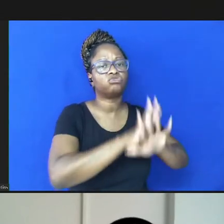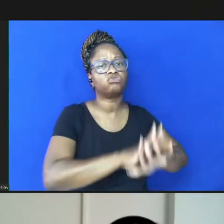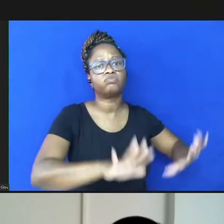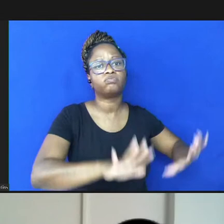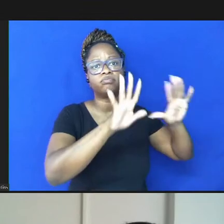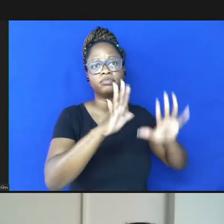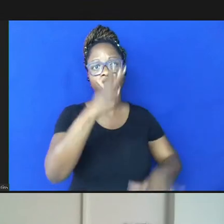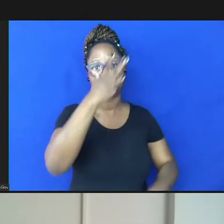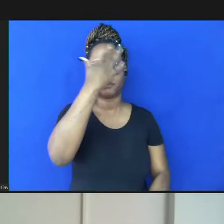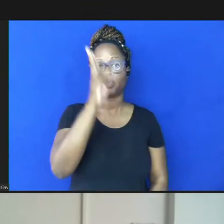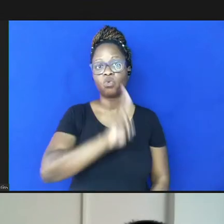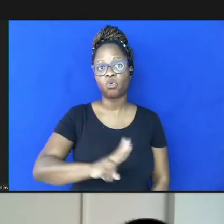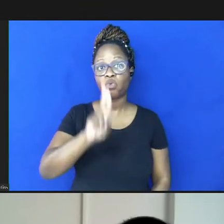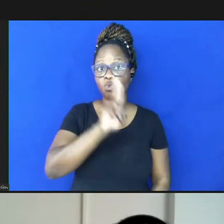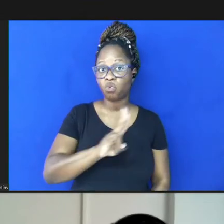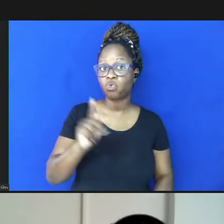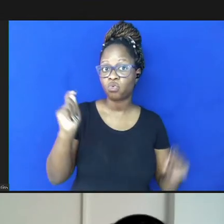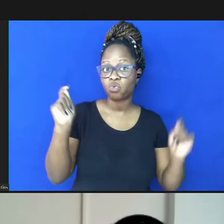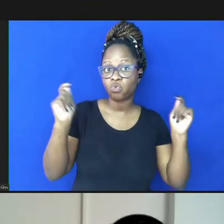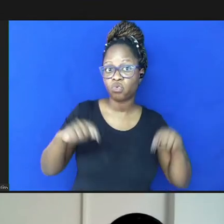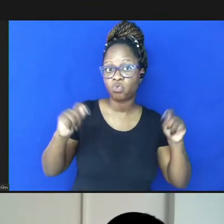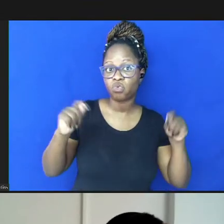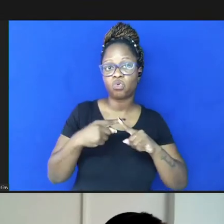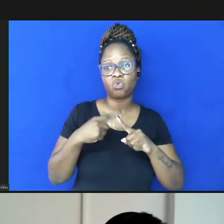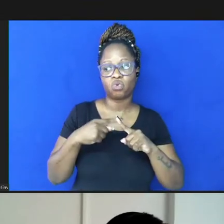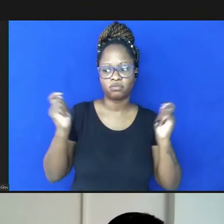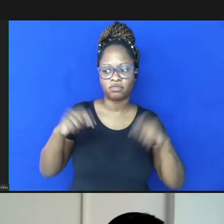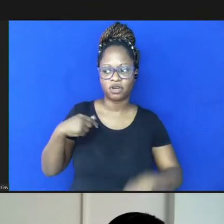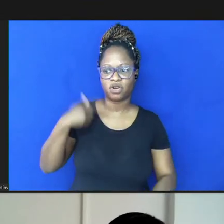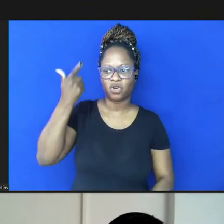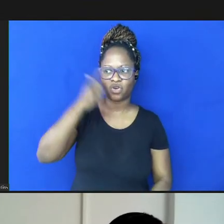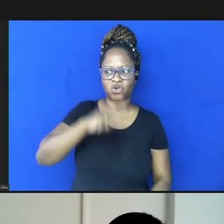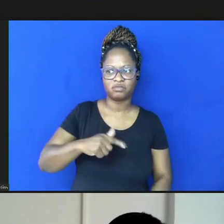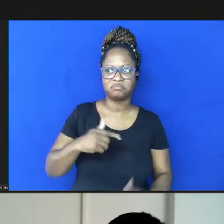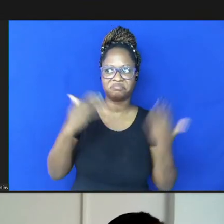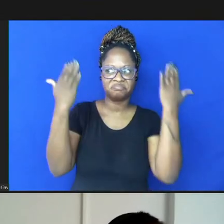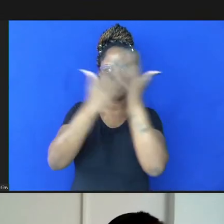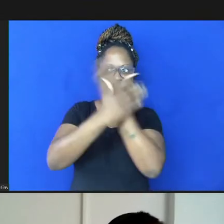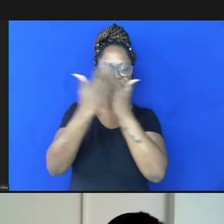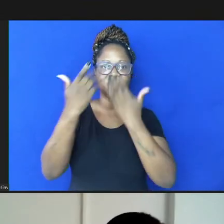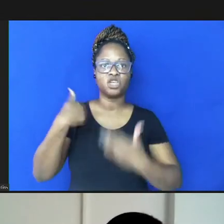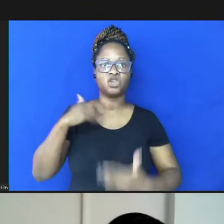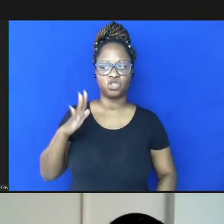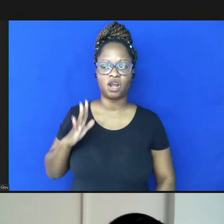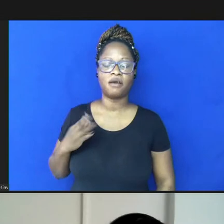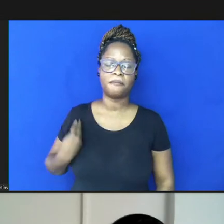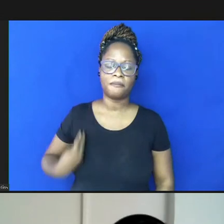utilizam ou que são contempladas acabam não vendo. Eu já faço parte